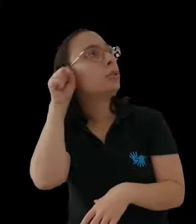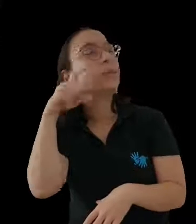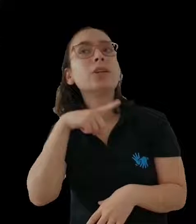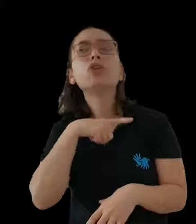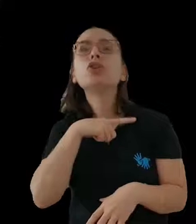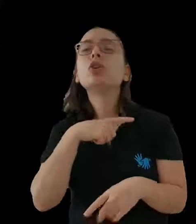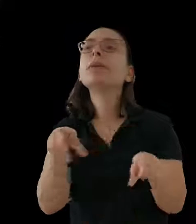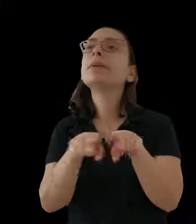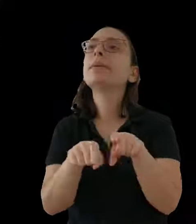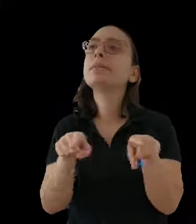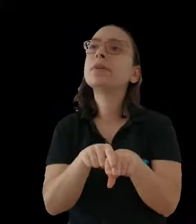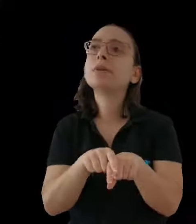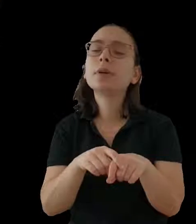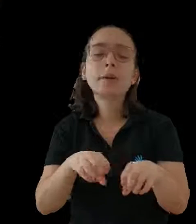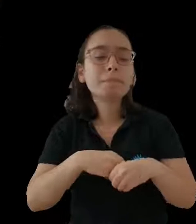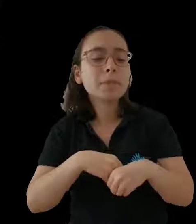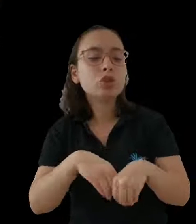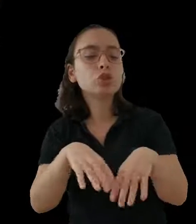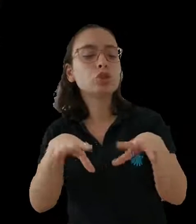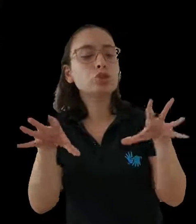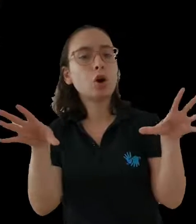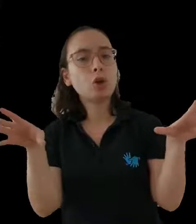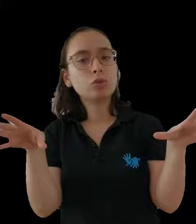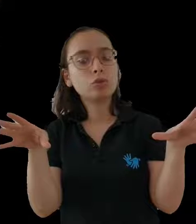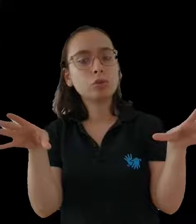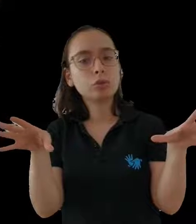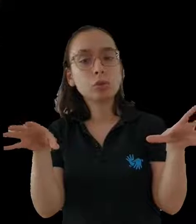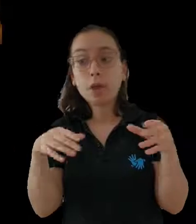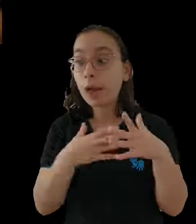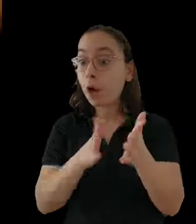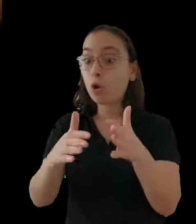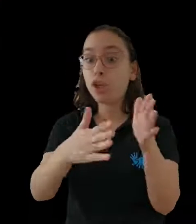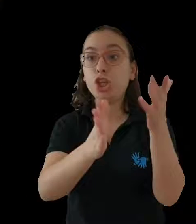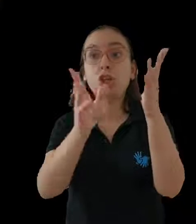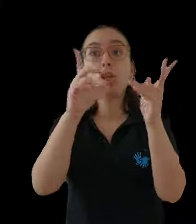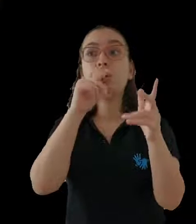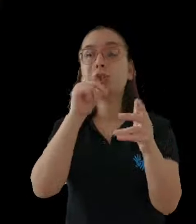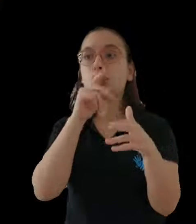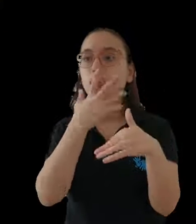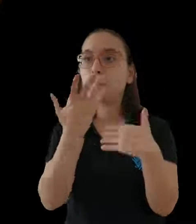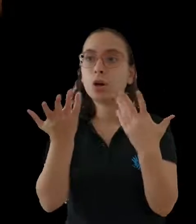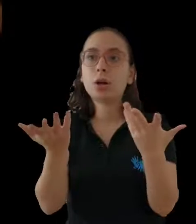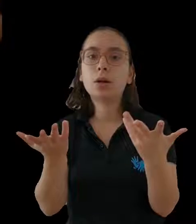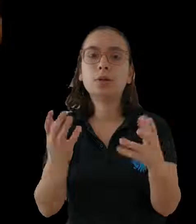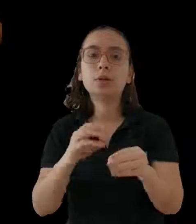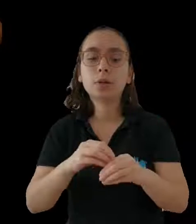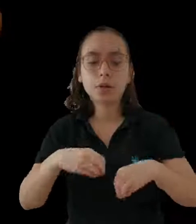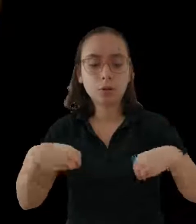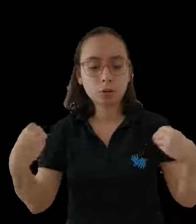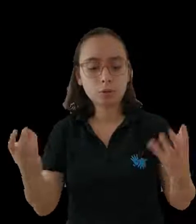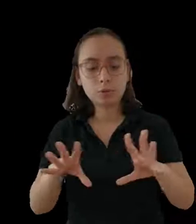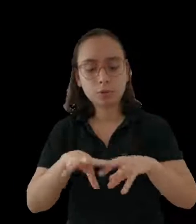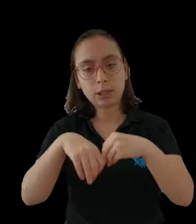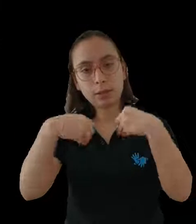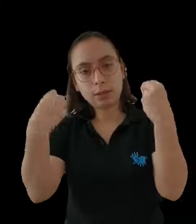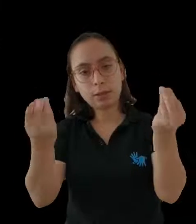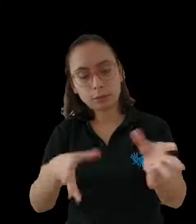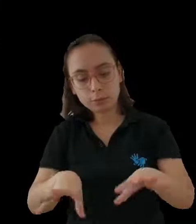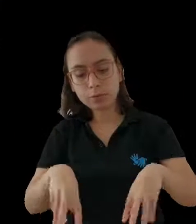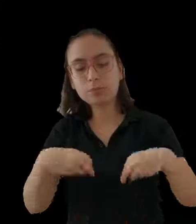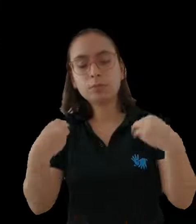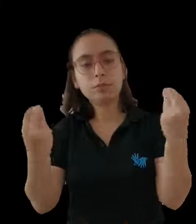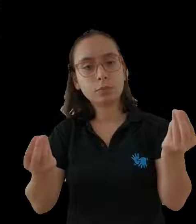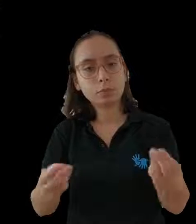voz assim: eu estou aqui também, me solte. E aí aparece o rio enorme. Aí é o momento de vocês abrirem de novo